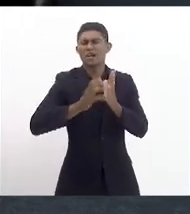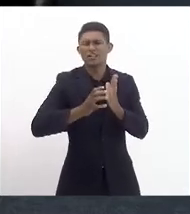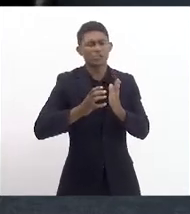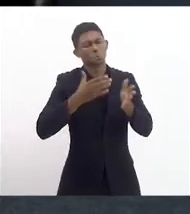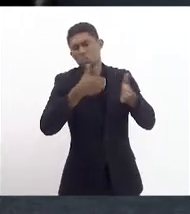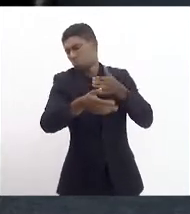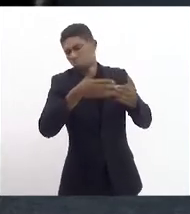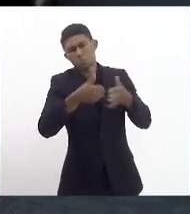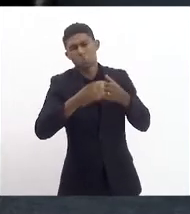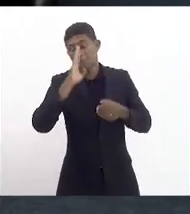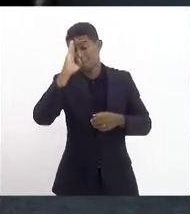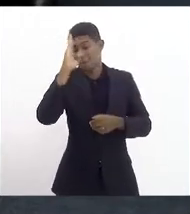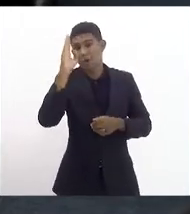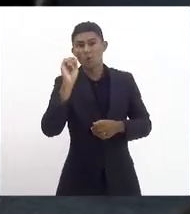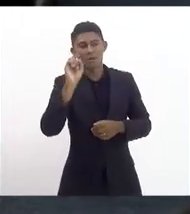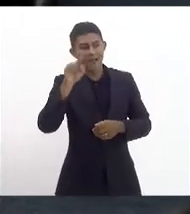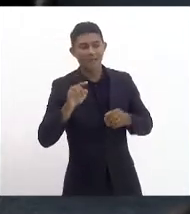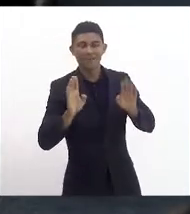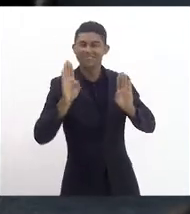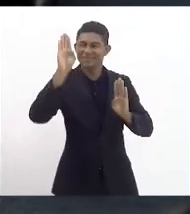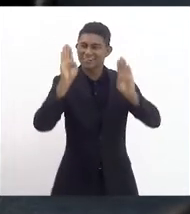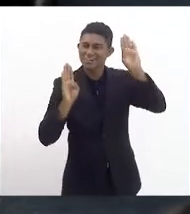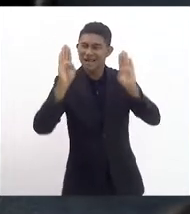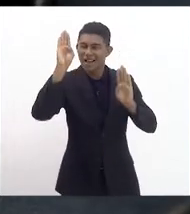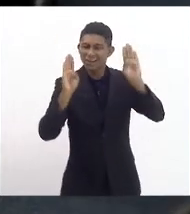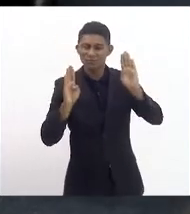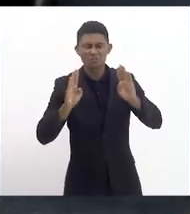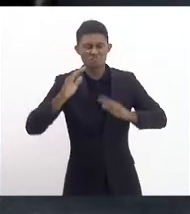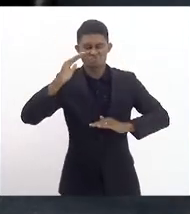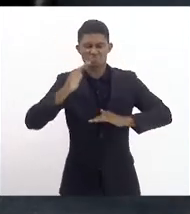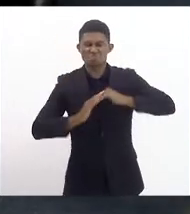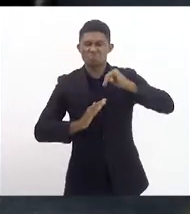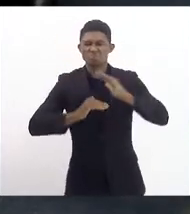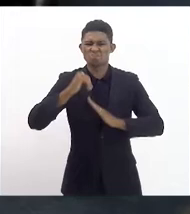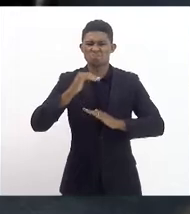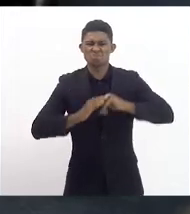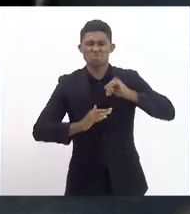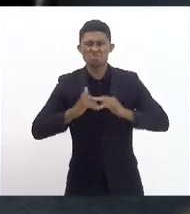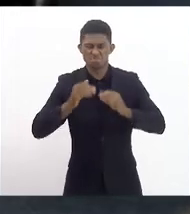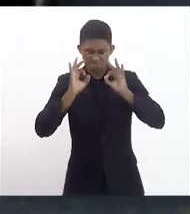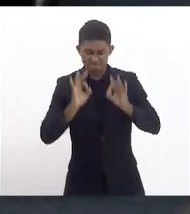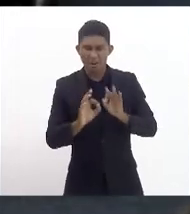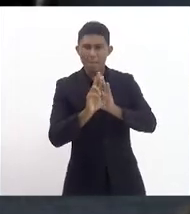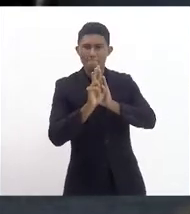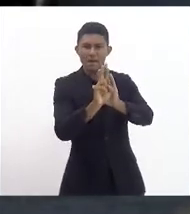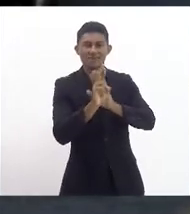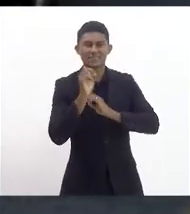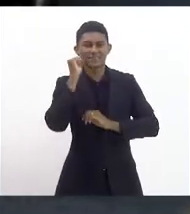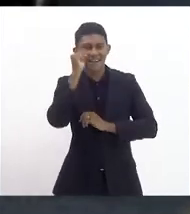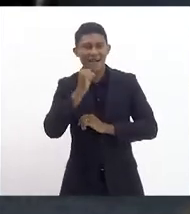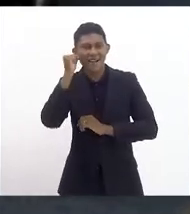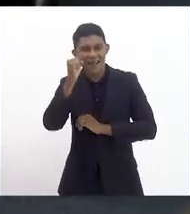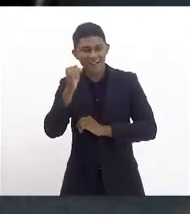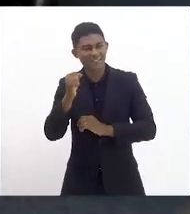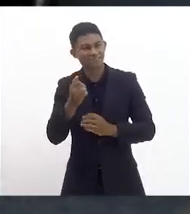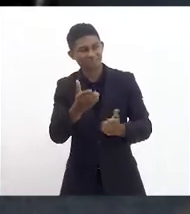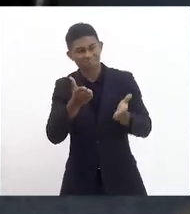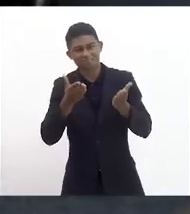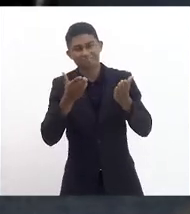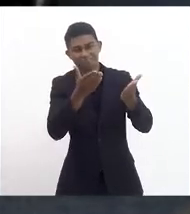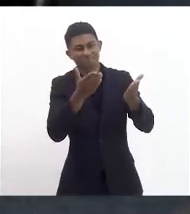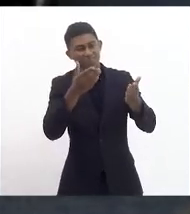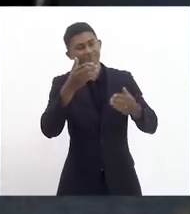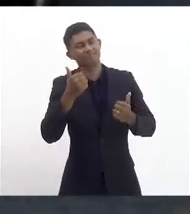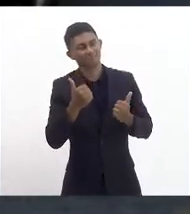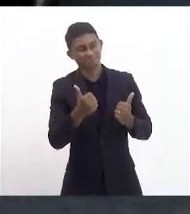união pelo candidato, pré-candidato mais capacitado para nos representar no Senado Federal, representando o Estado do Rio de